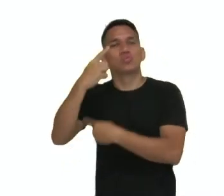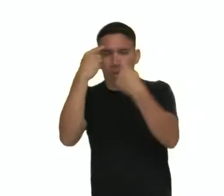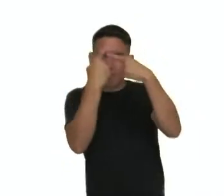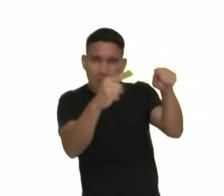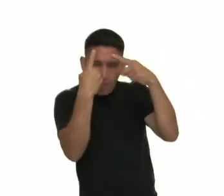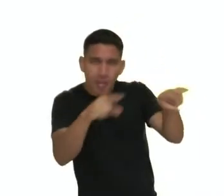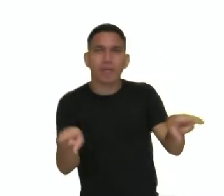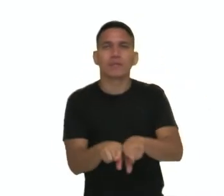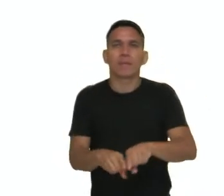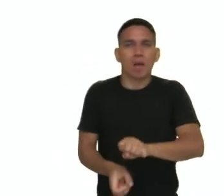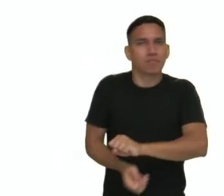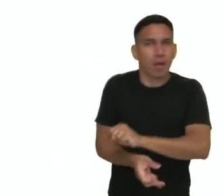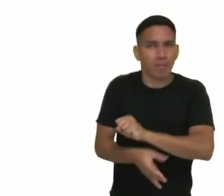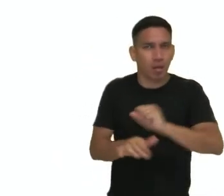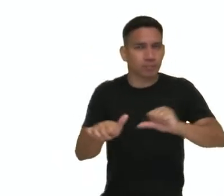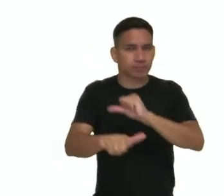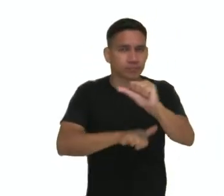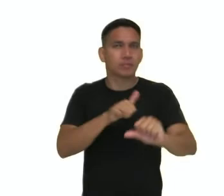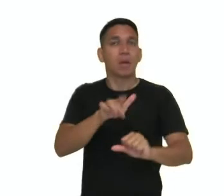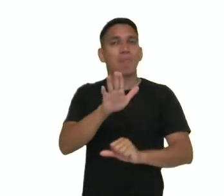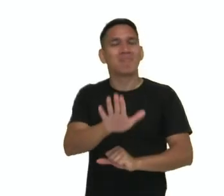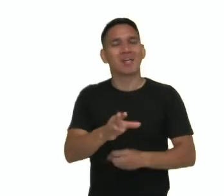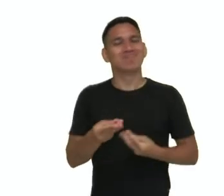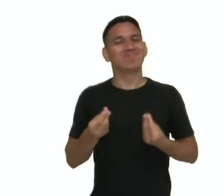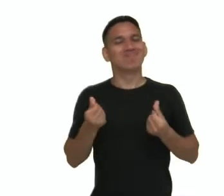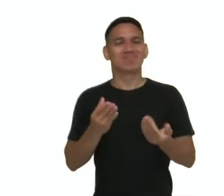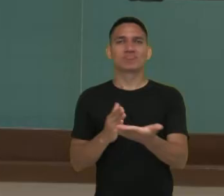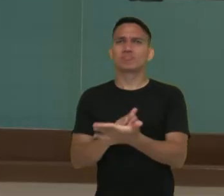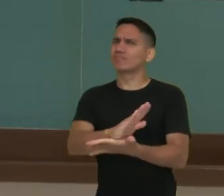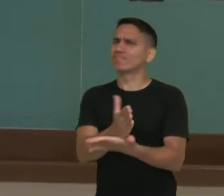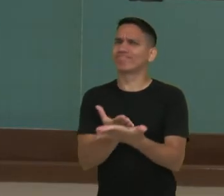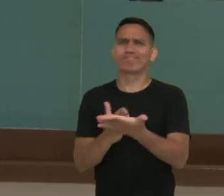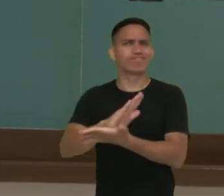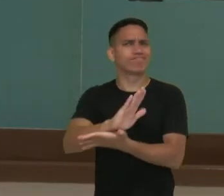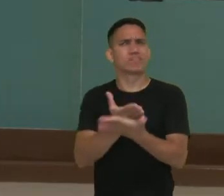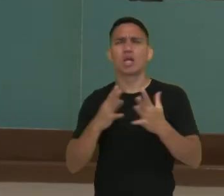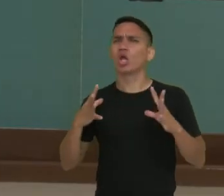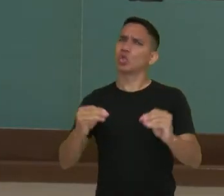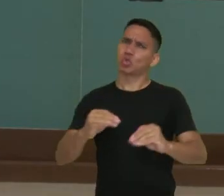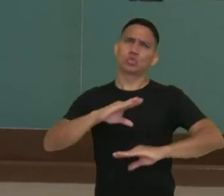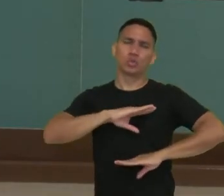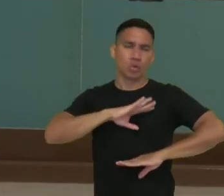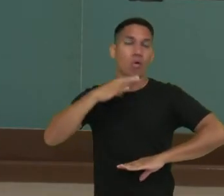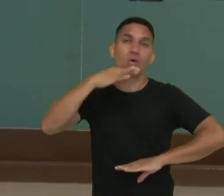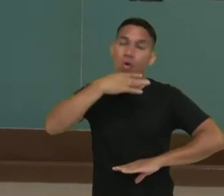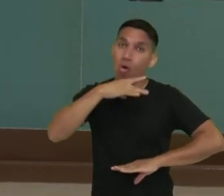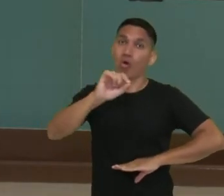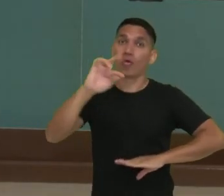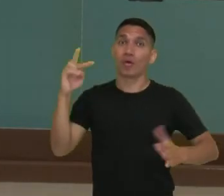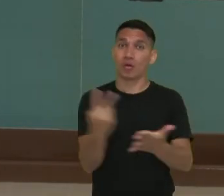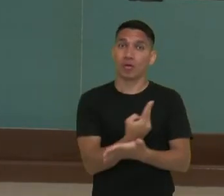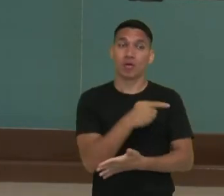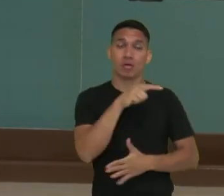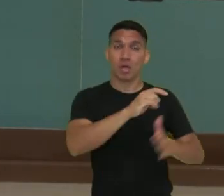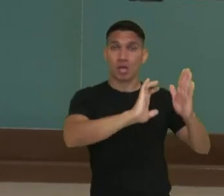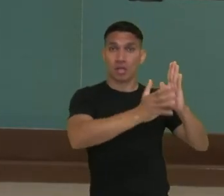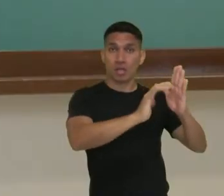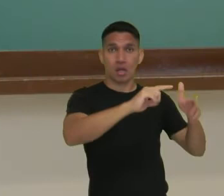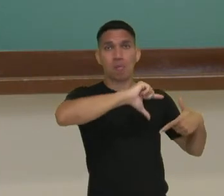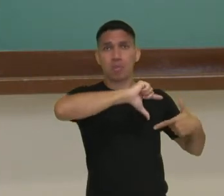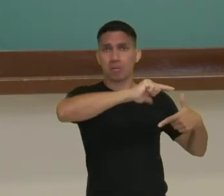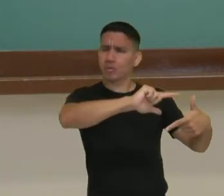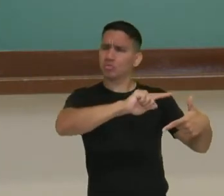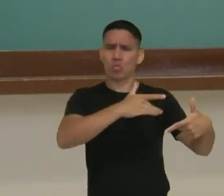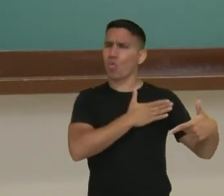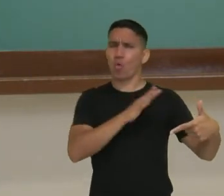da fraude, só que insatisfeitos com toda essa situação, obviamente, né, os conservadores eles não vão